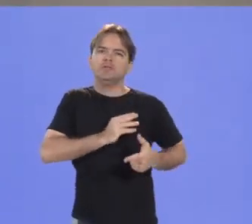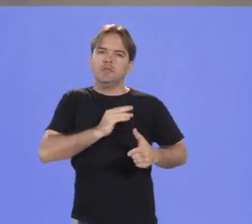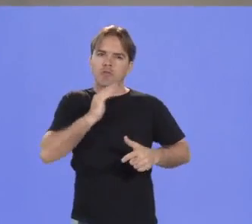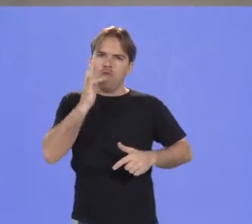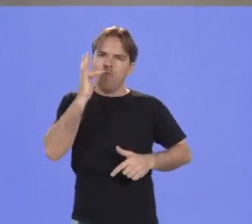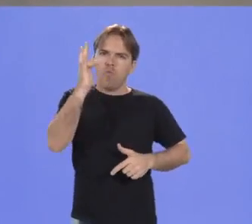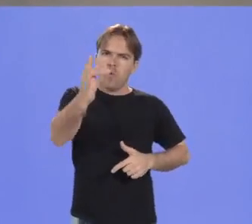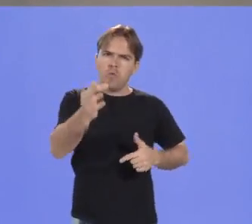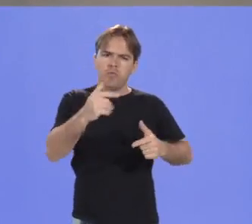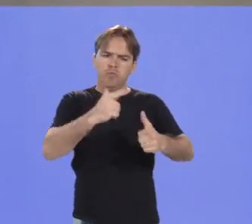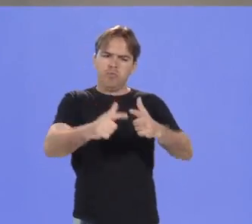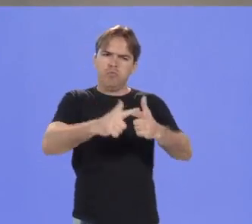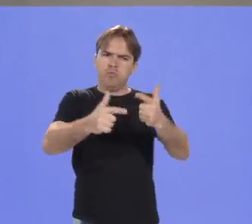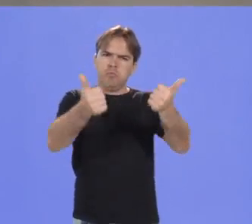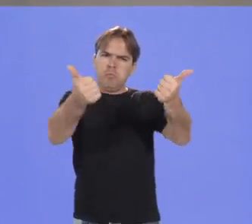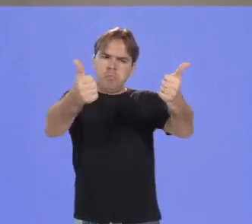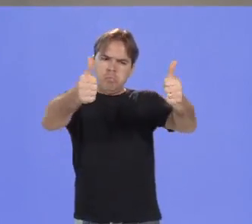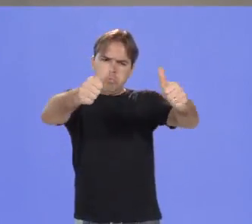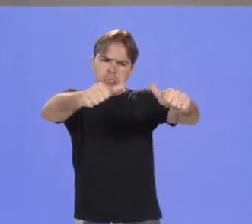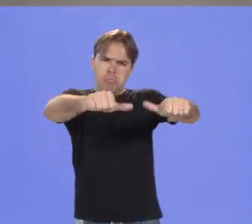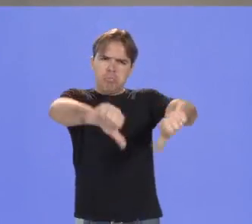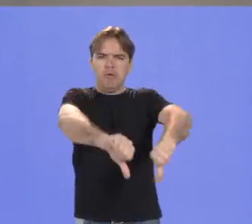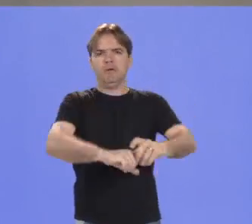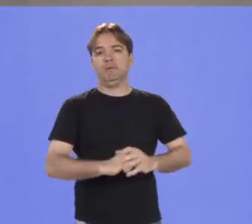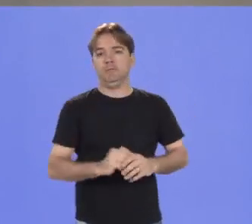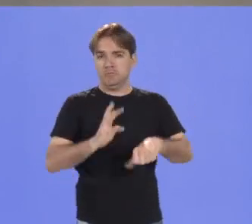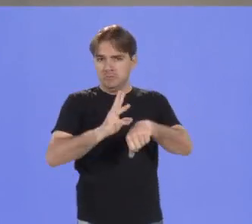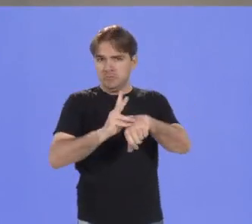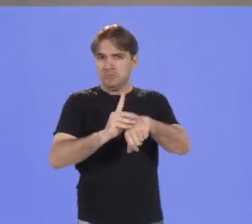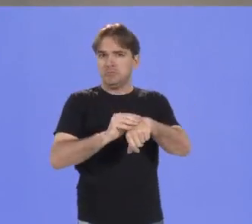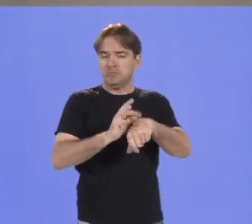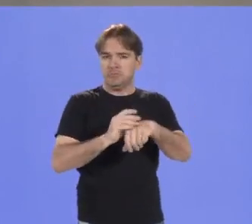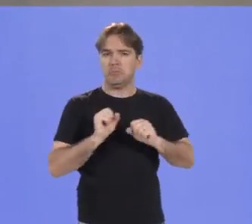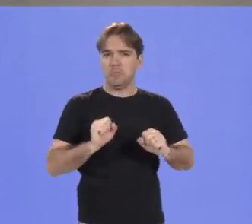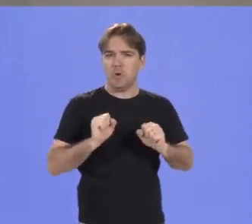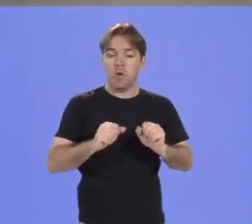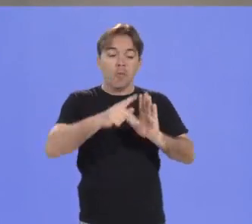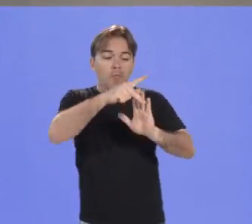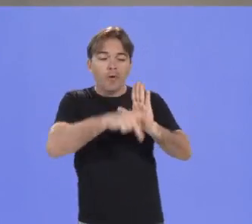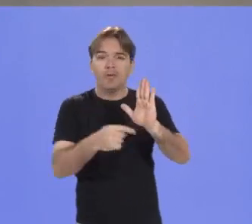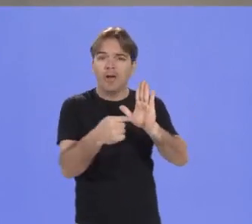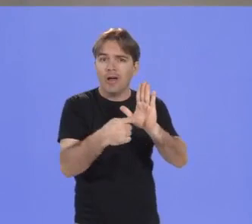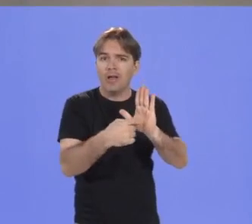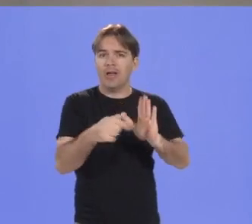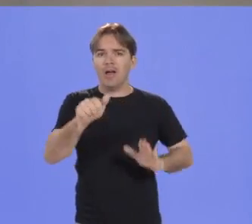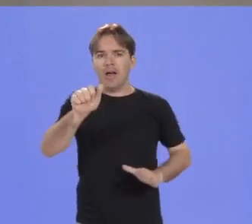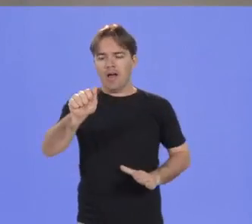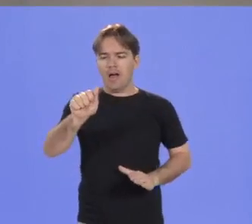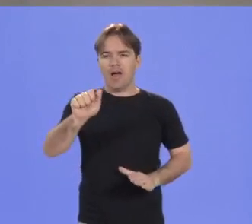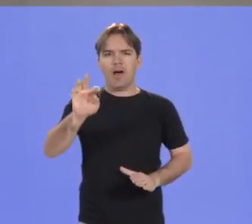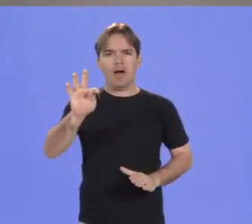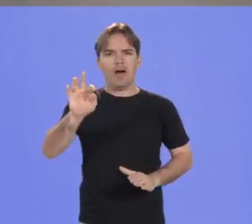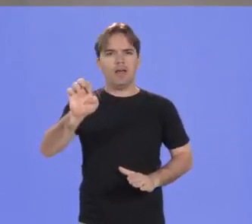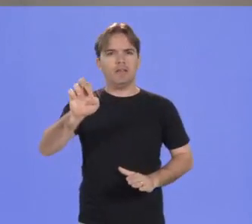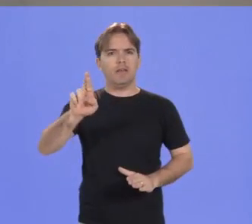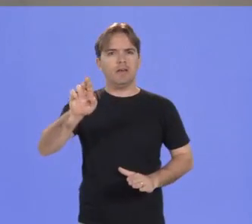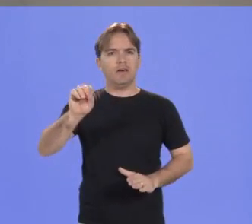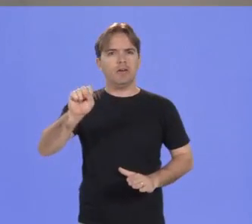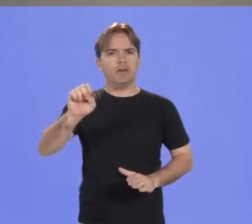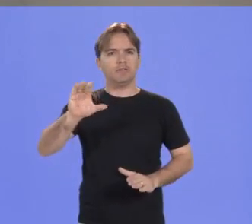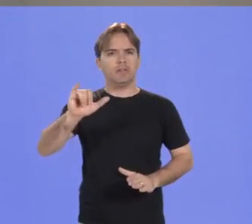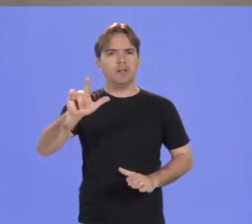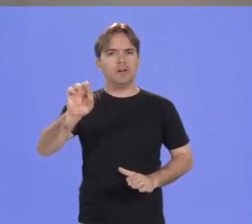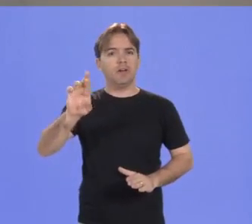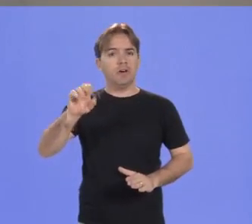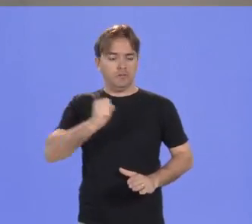cardíacas e, consequentemente, evitar o agravamento de doenças. Esse é o objetivo do projeto de aterosclerose em